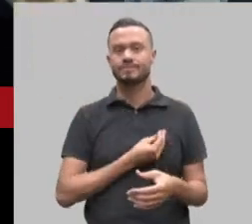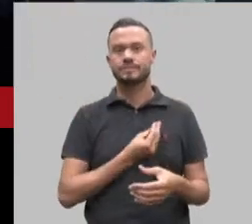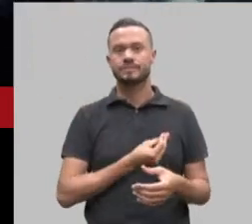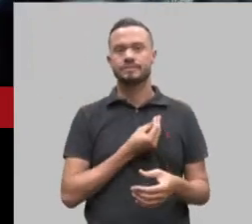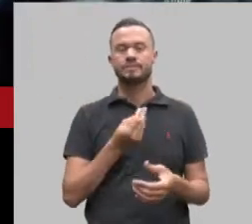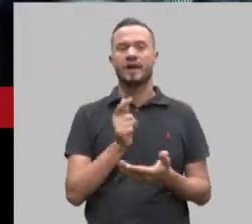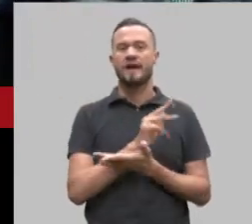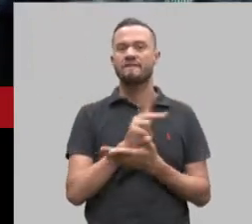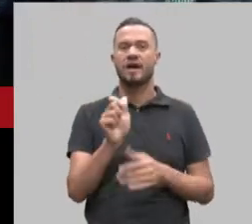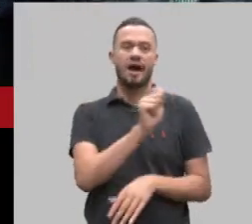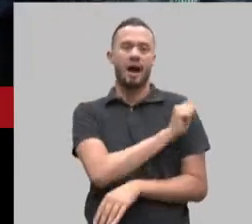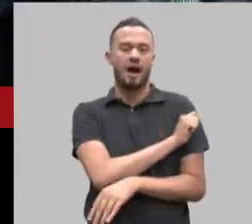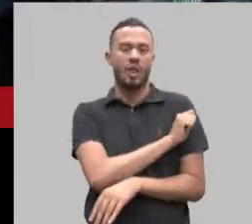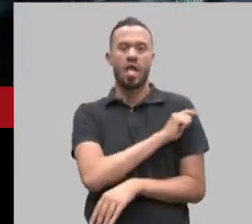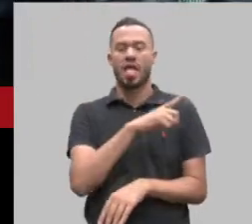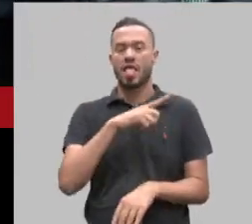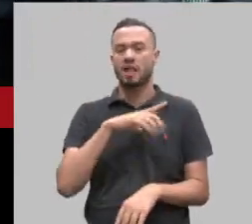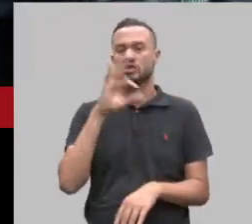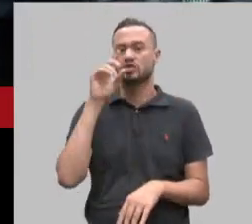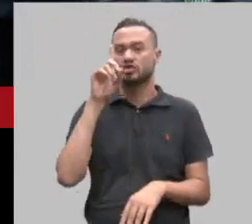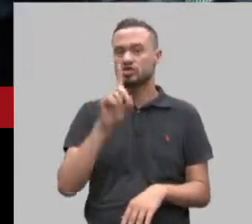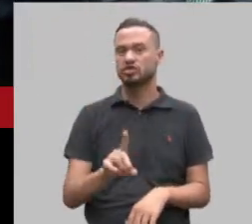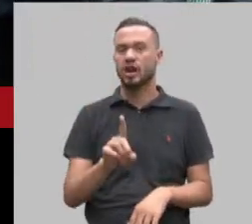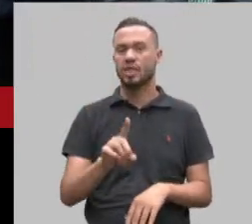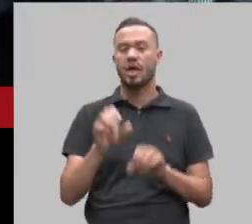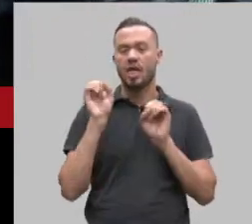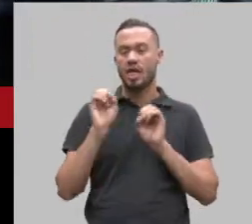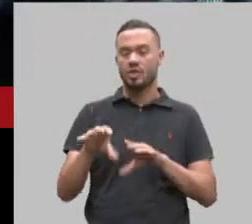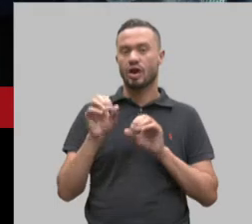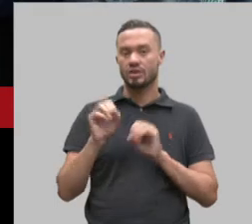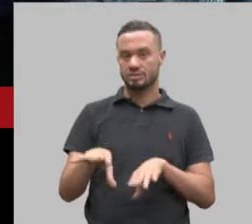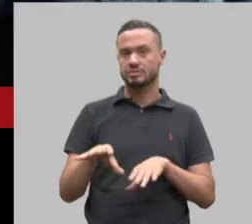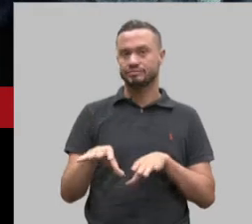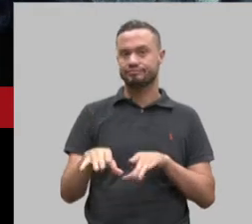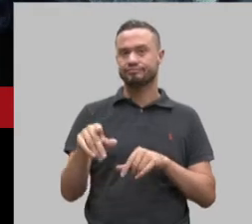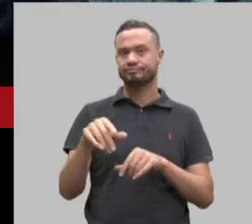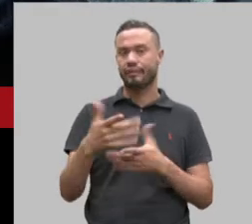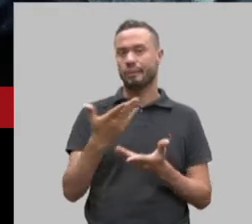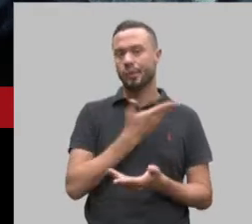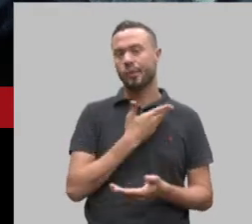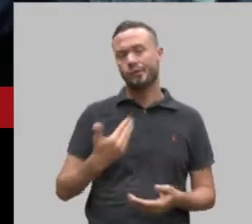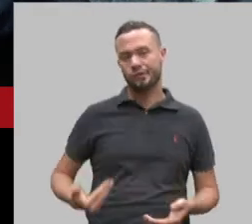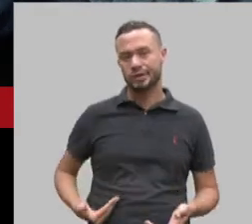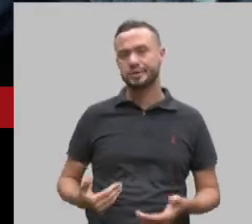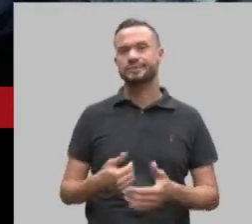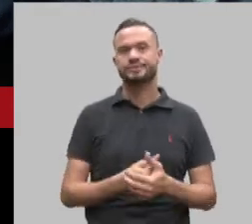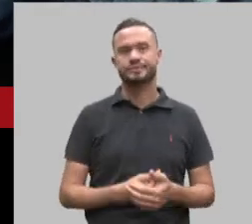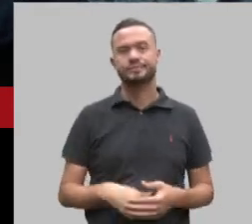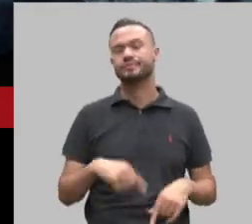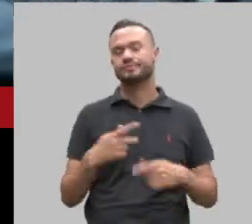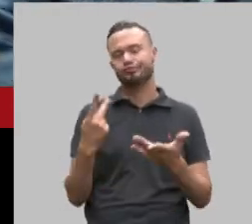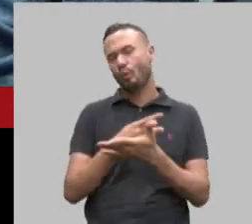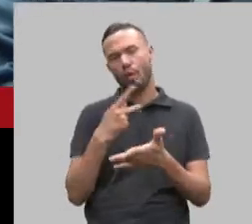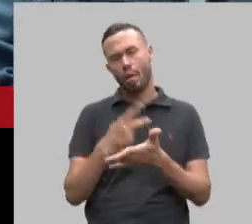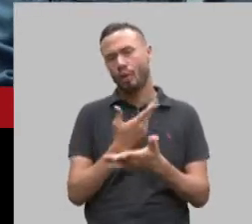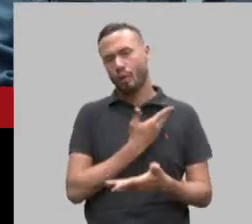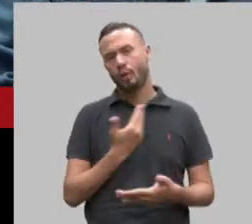alunos têm o direito à educação ferido pelo governo por negligência governamental